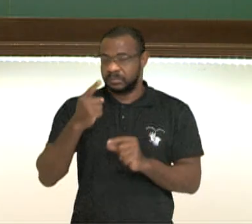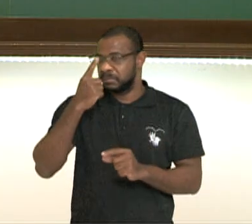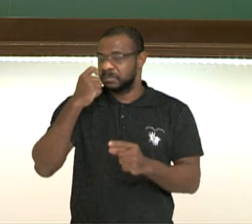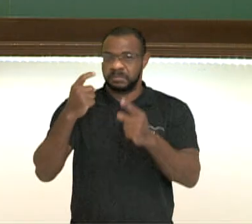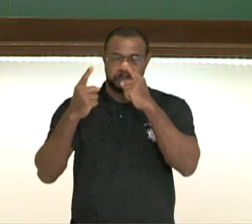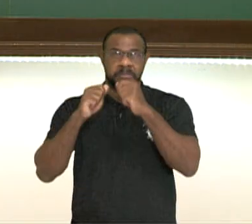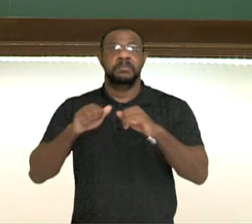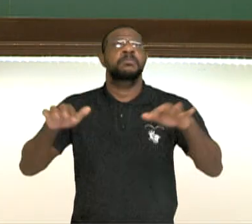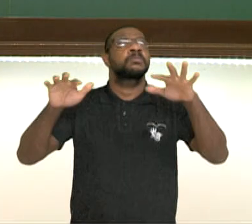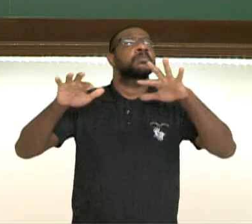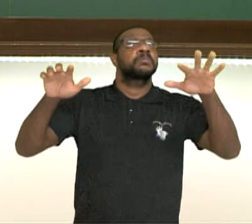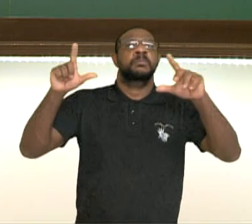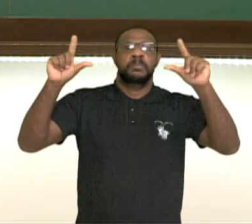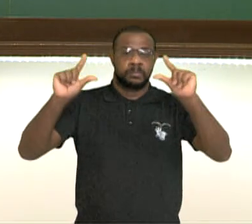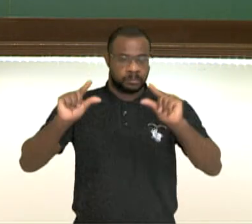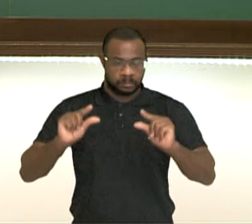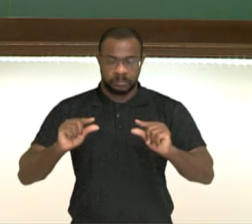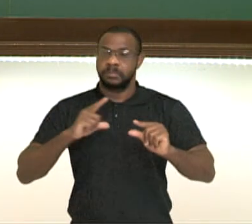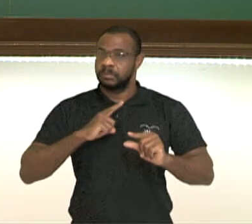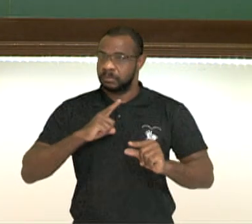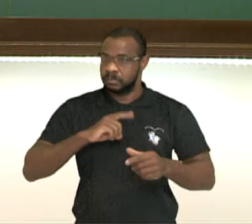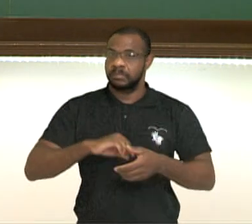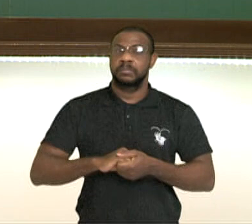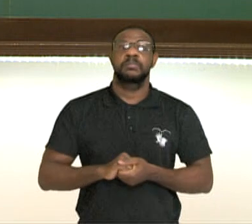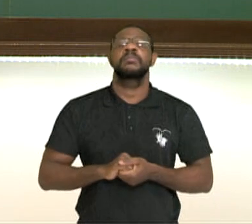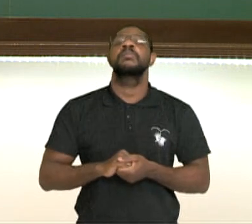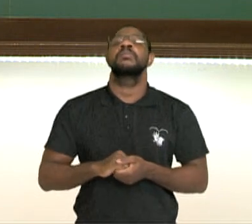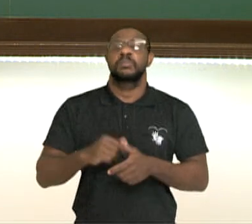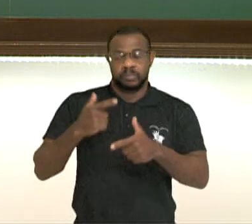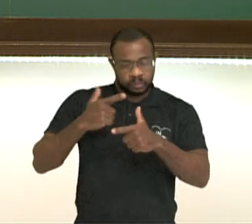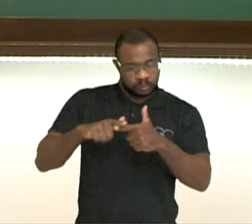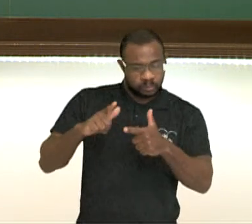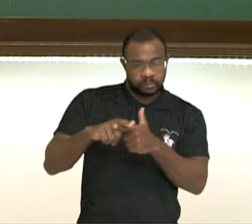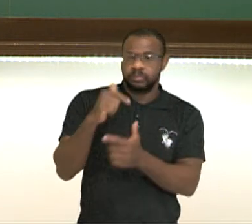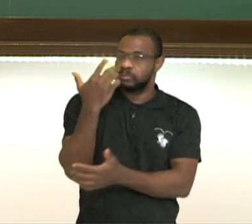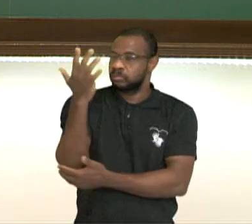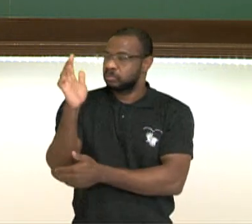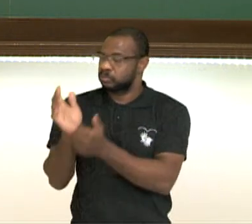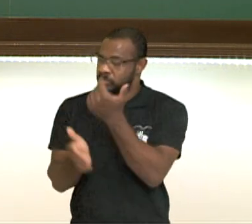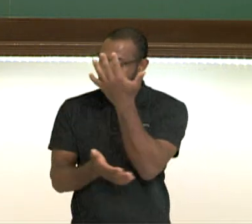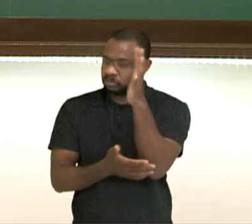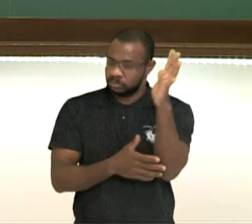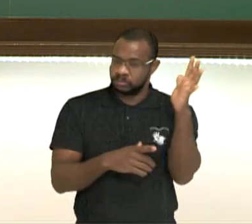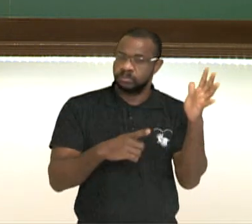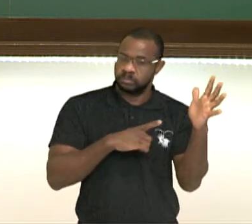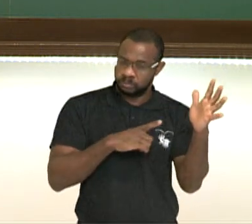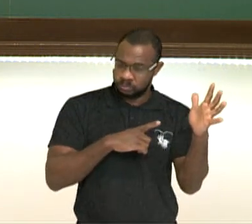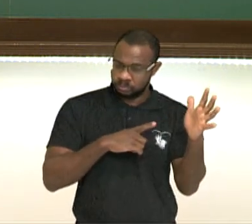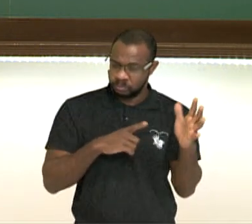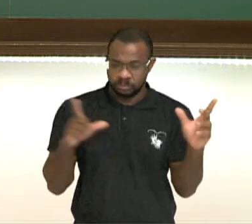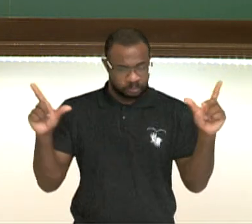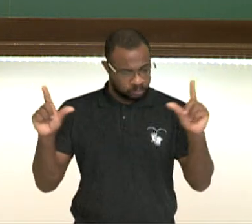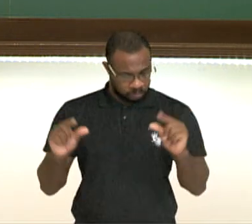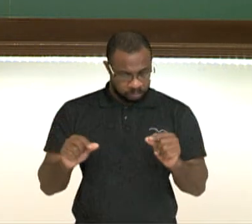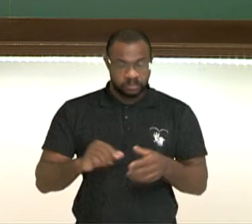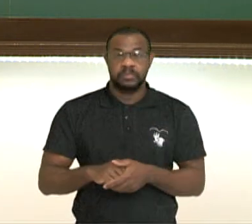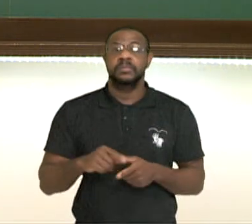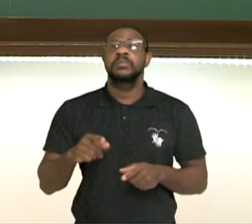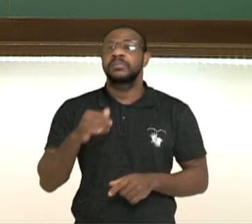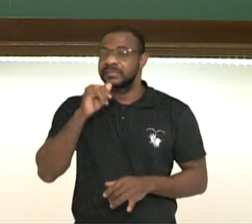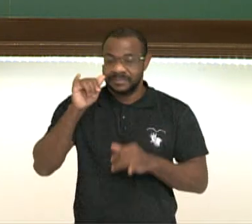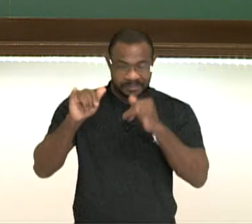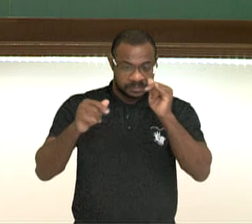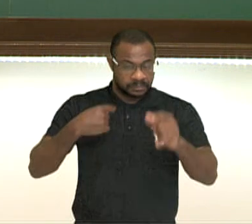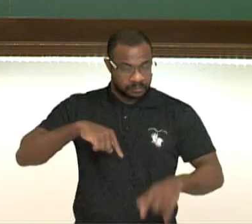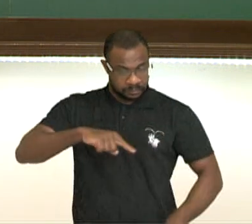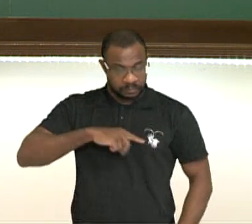Os impactos ambientais que a produção de energia causa e ainda as fontes de energia que nós utilizamos em nosso